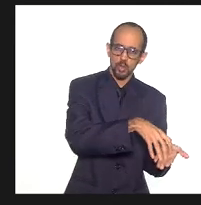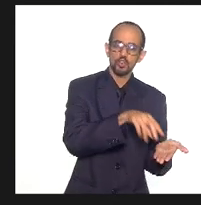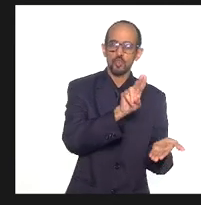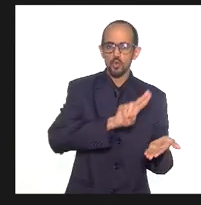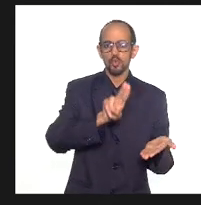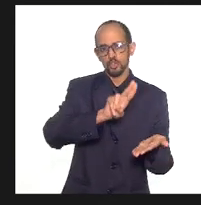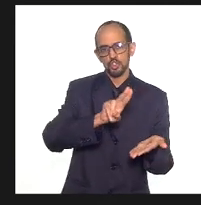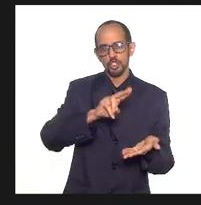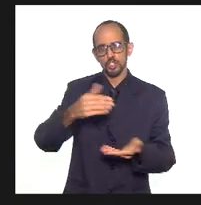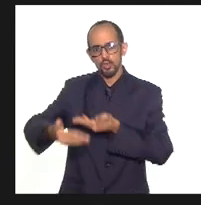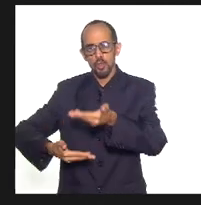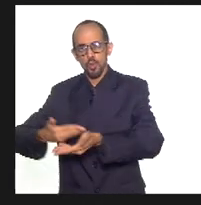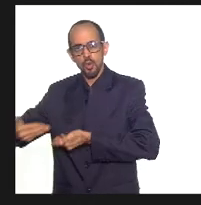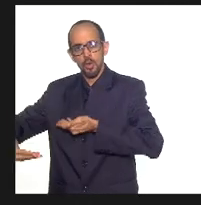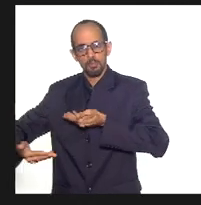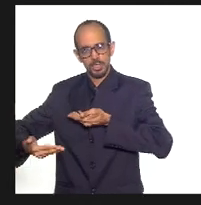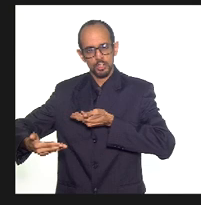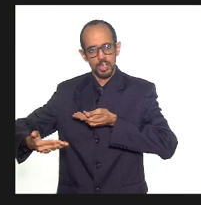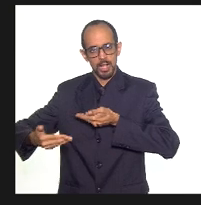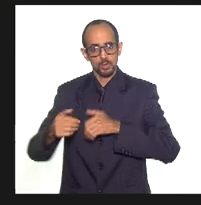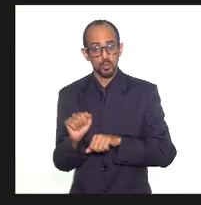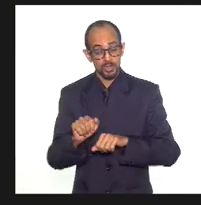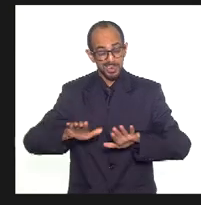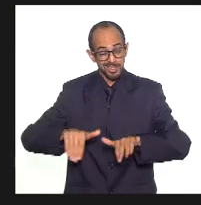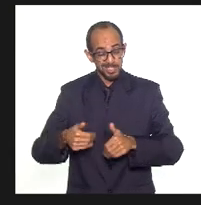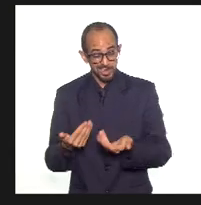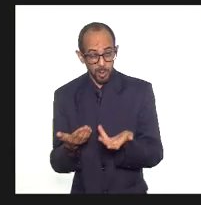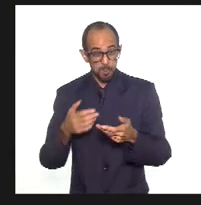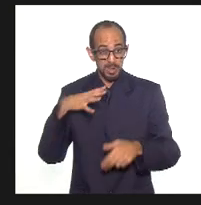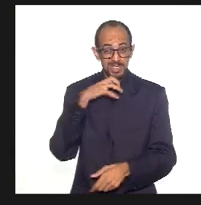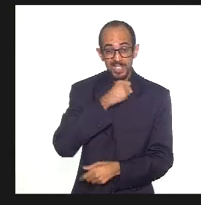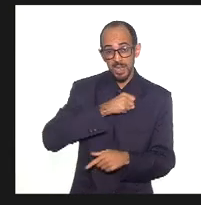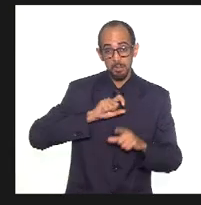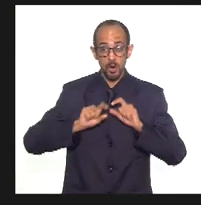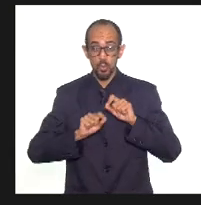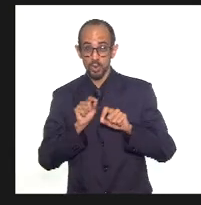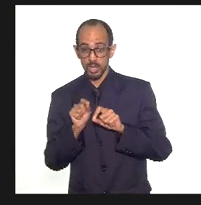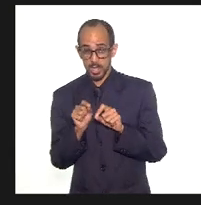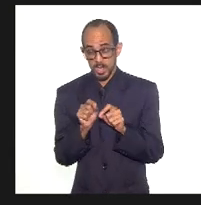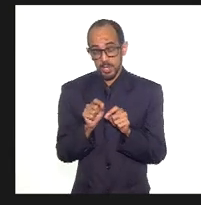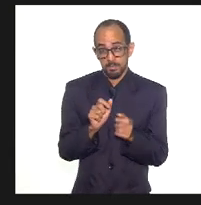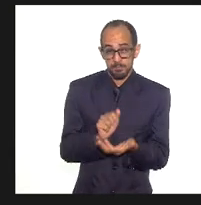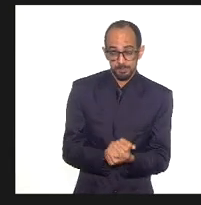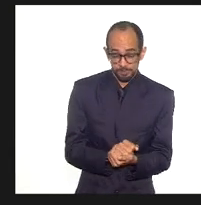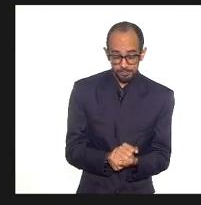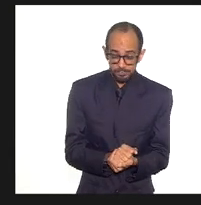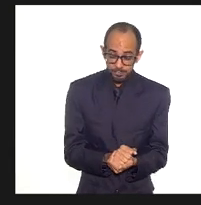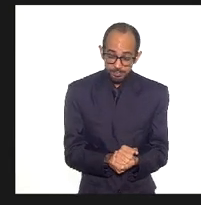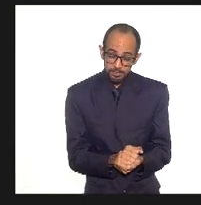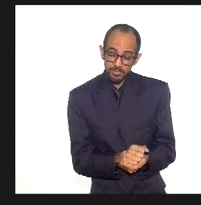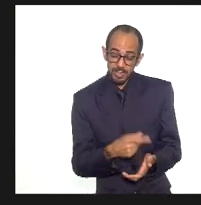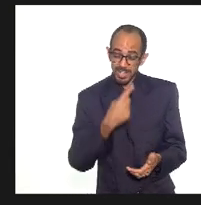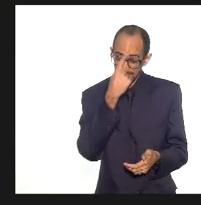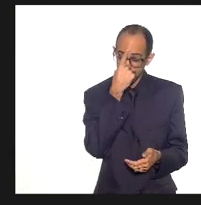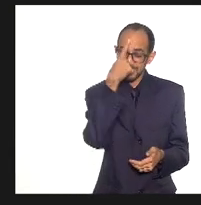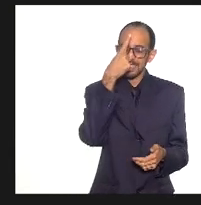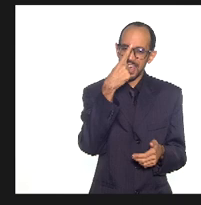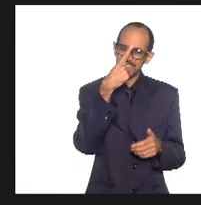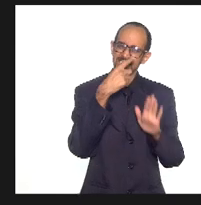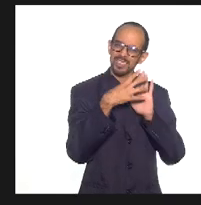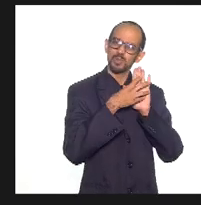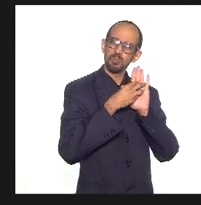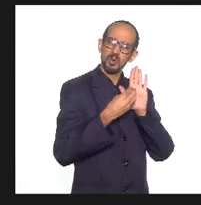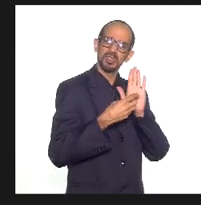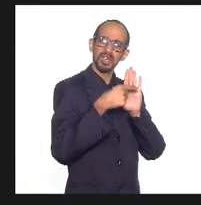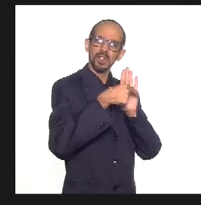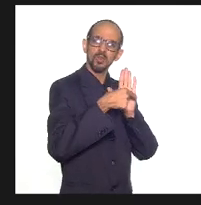infraestruturas compartilhadas. Então, notem que a ideia aqui, pelo exemplo hipotético, mostrar